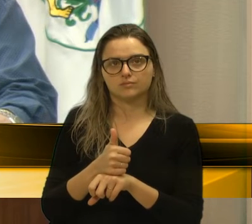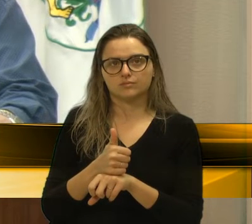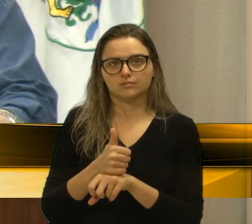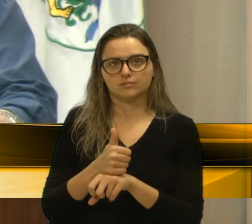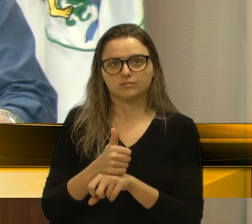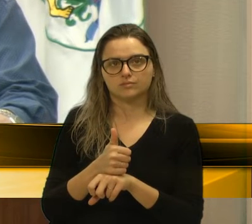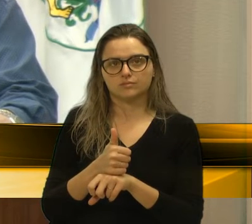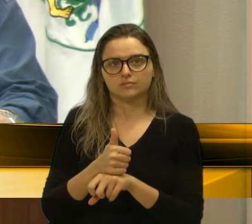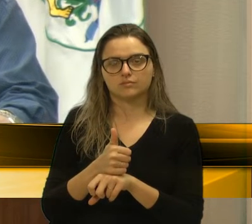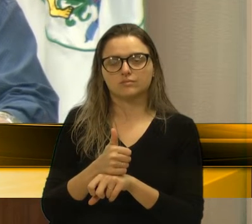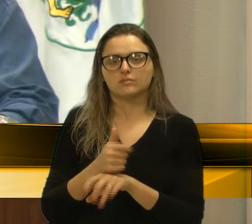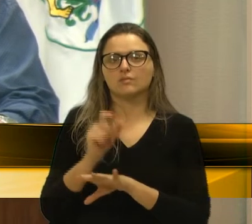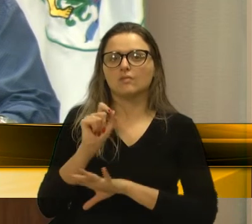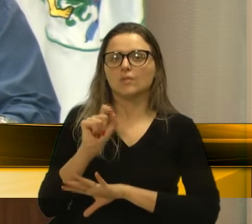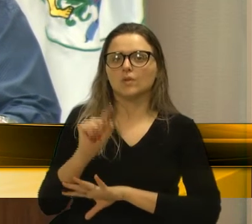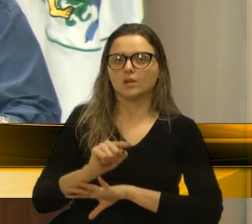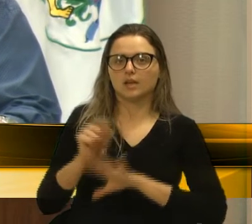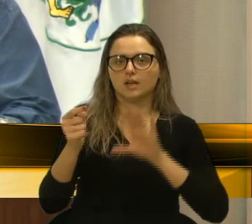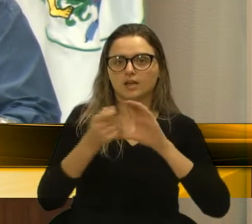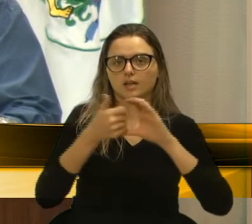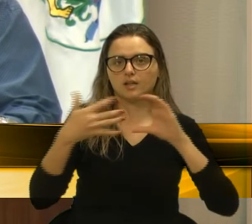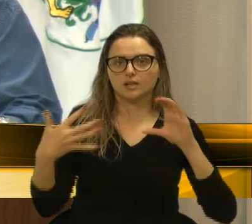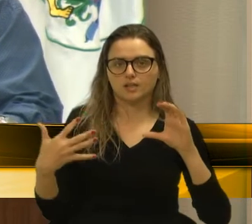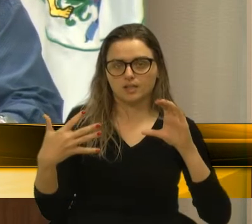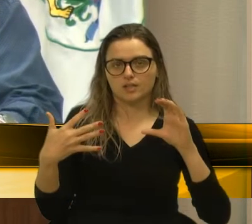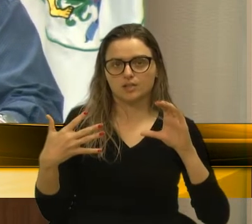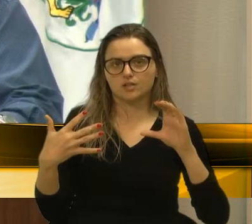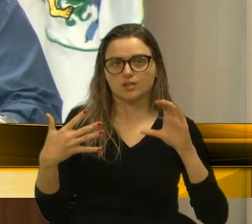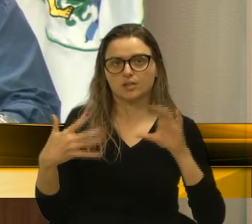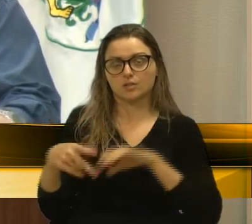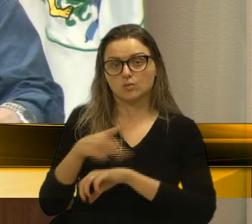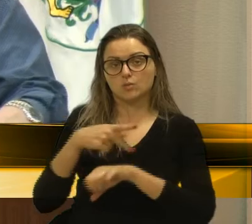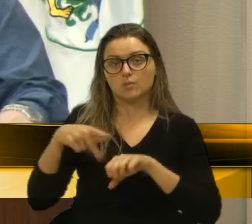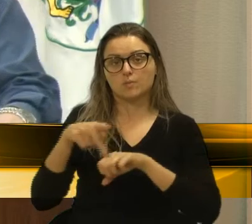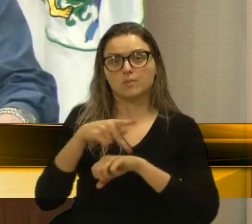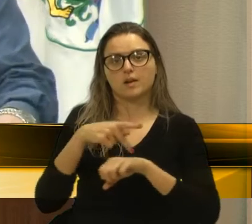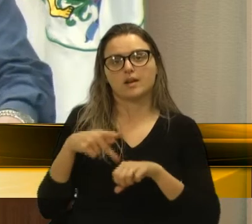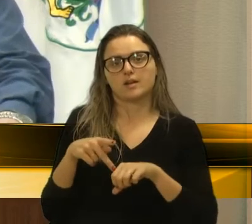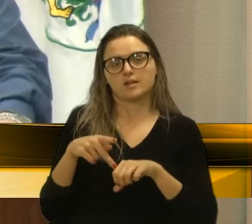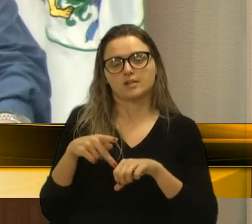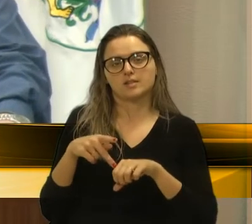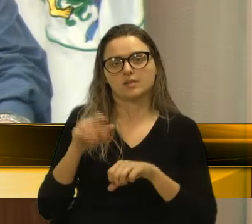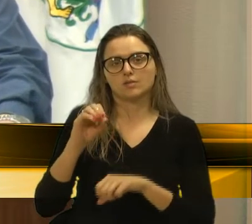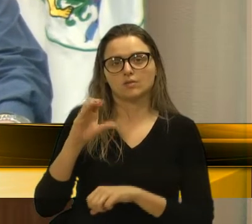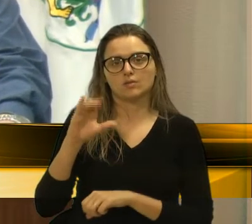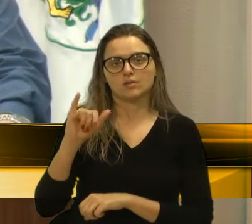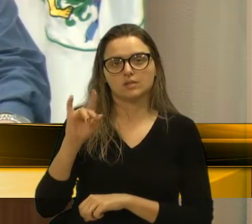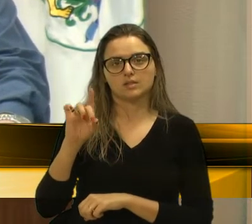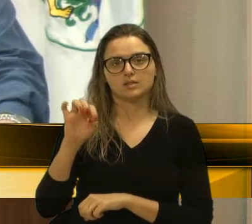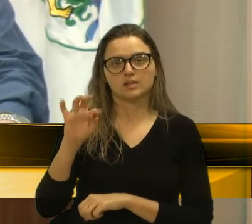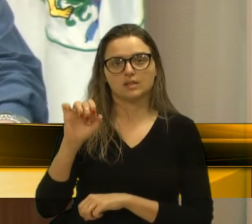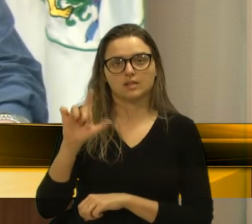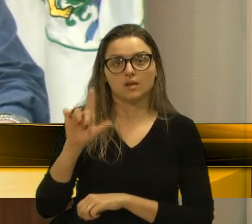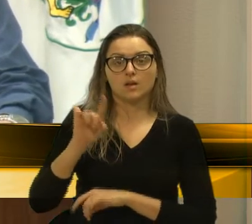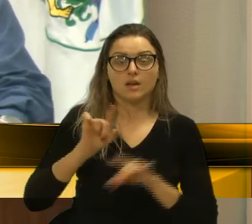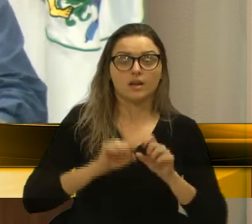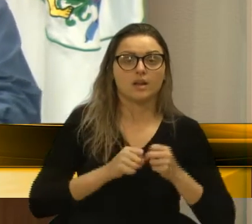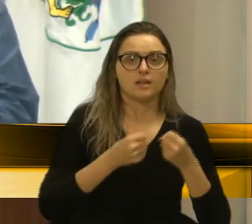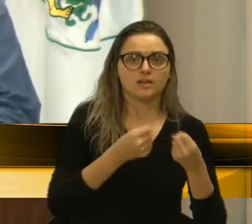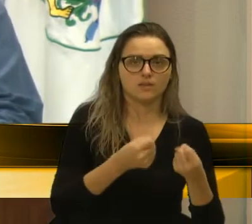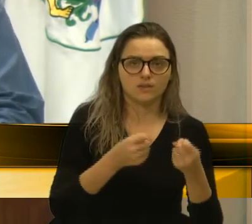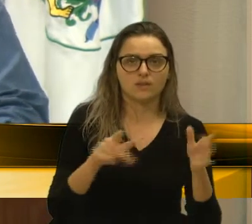o que caracteriza a civilização ocidental exatamente é a defesa da